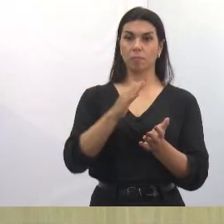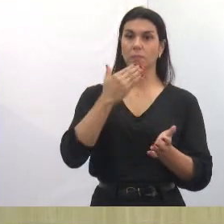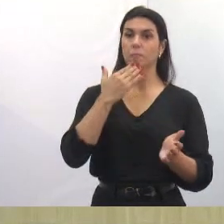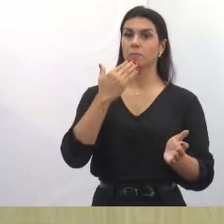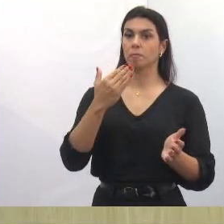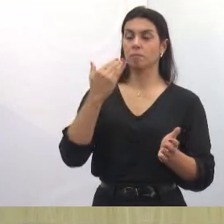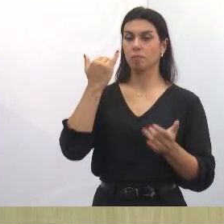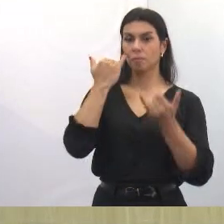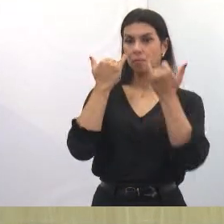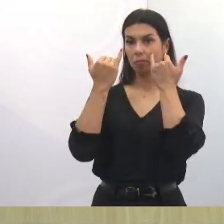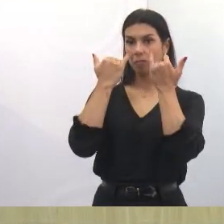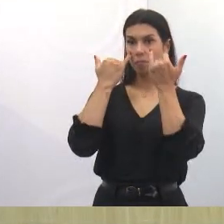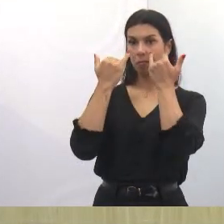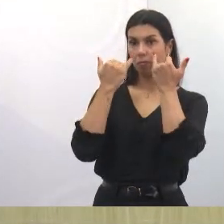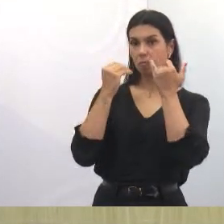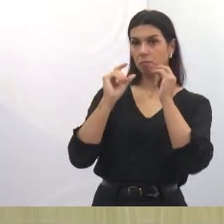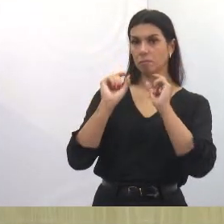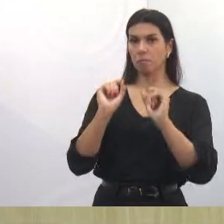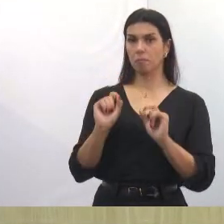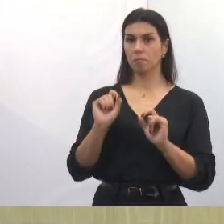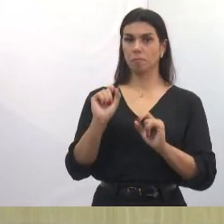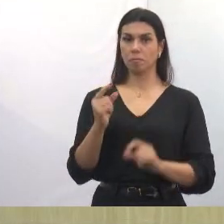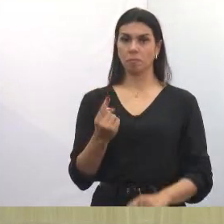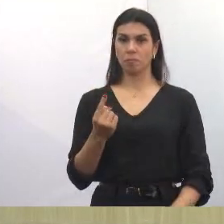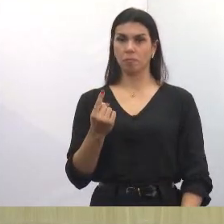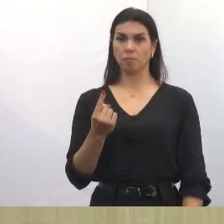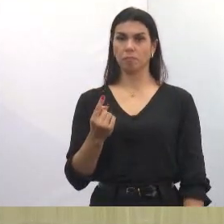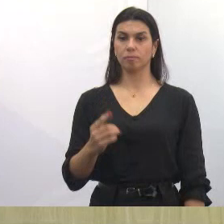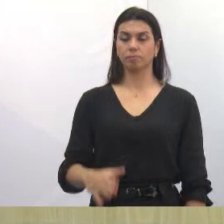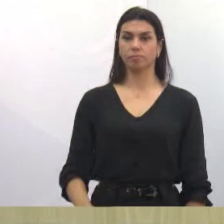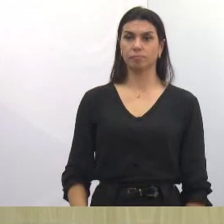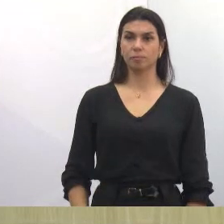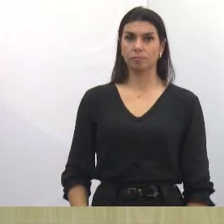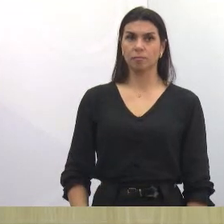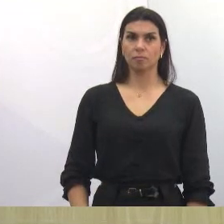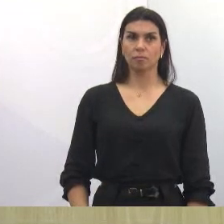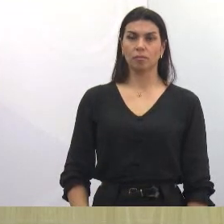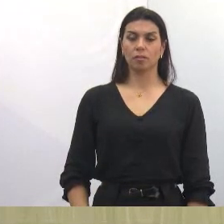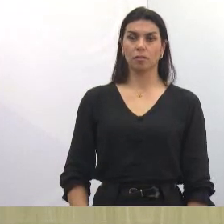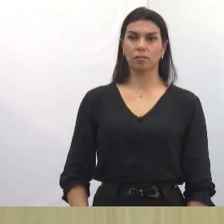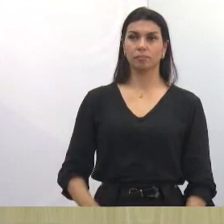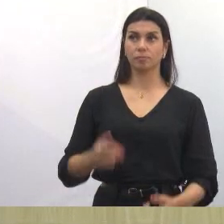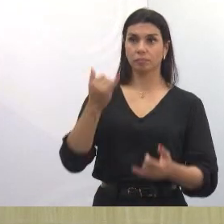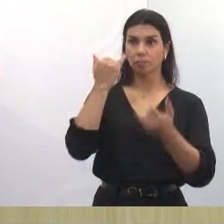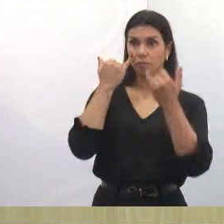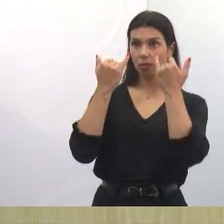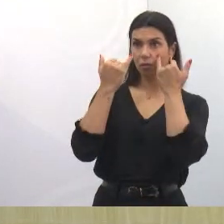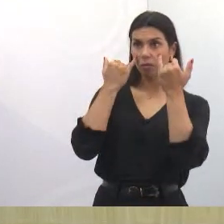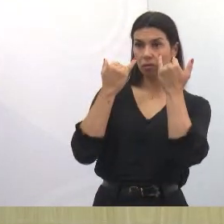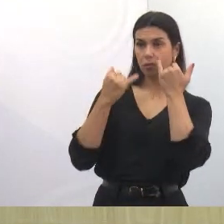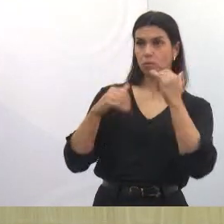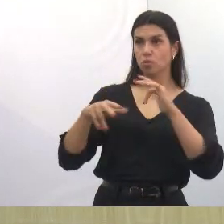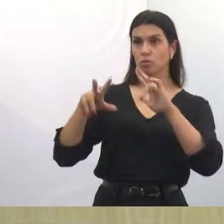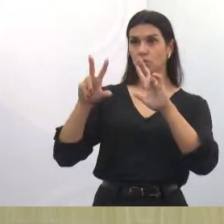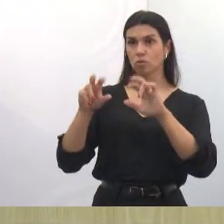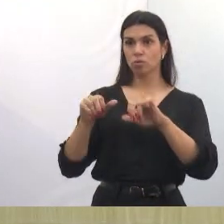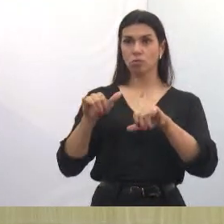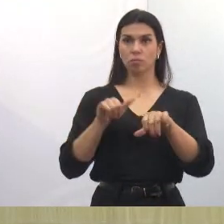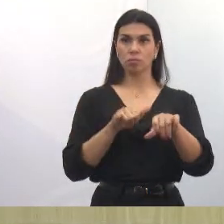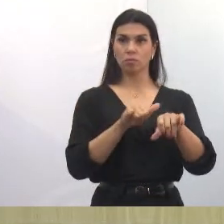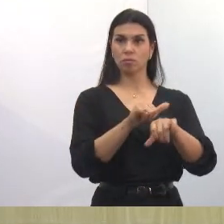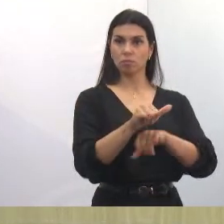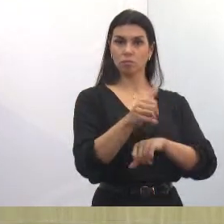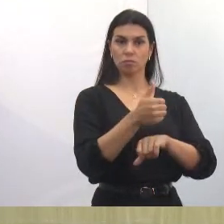seguinte pedido de informações. 1. É verídica a informação da ausência de oficiais de